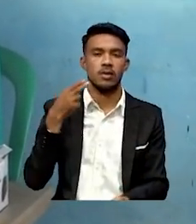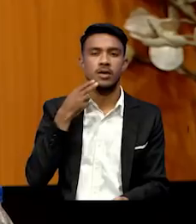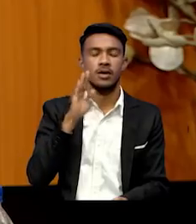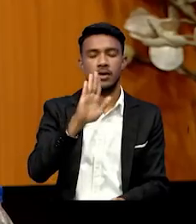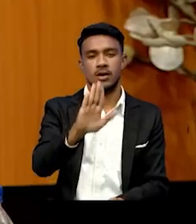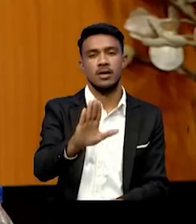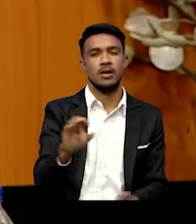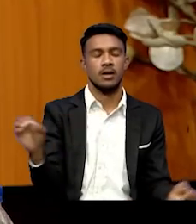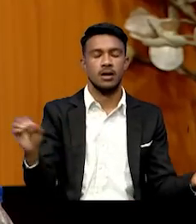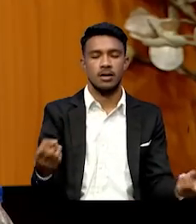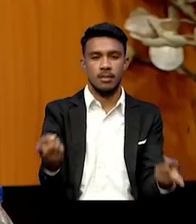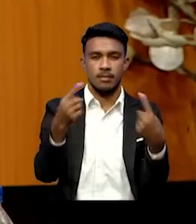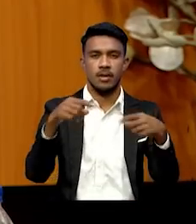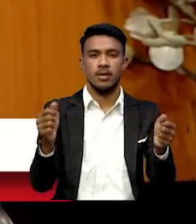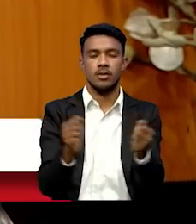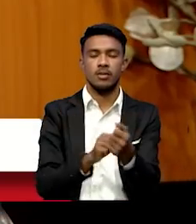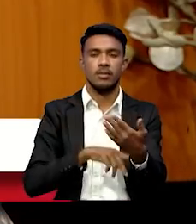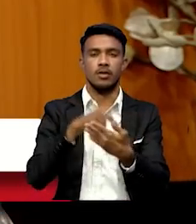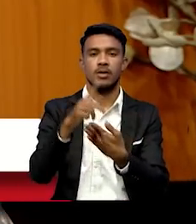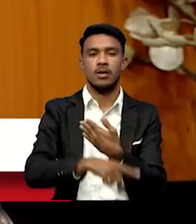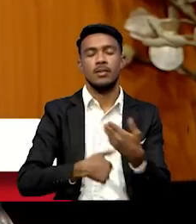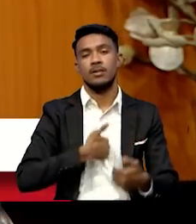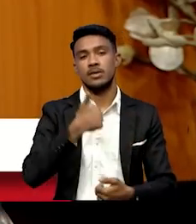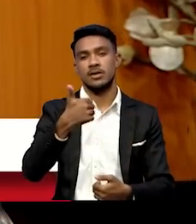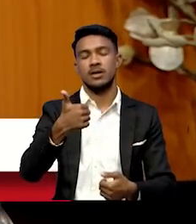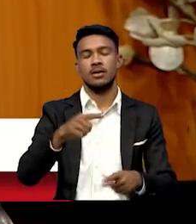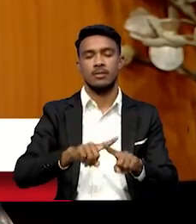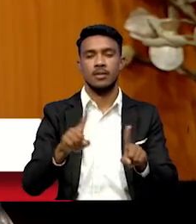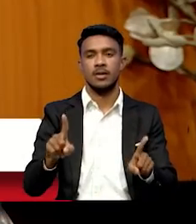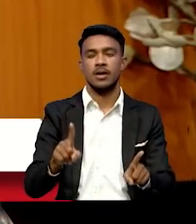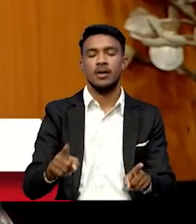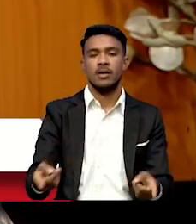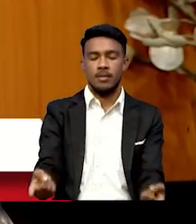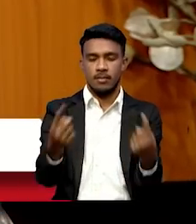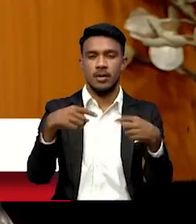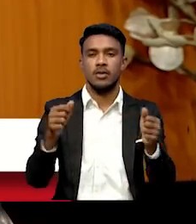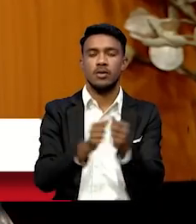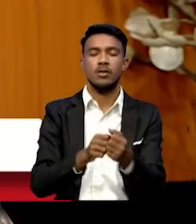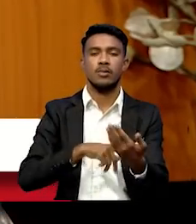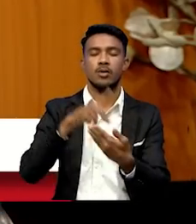pessoalmente, é o maior programa, nia é o maior programa CNRT, nia.